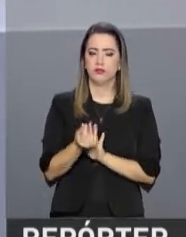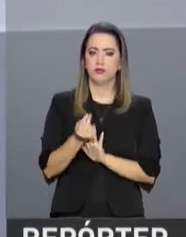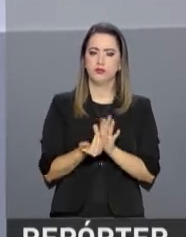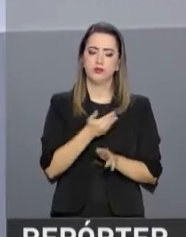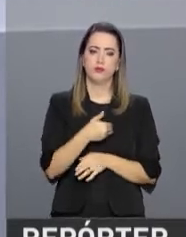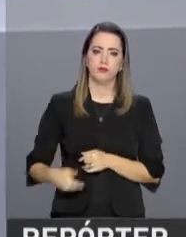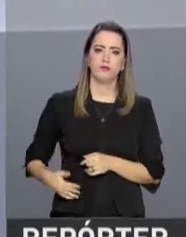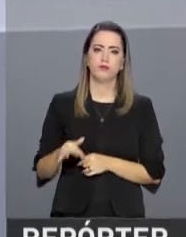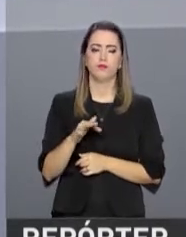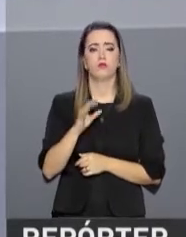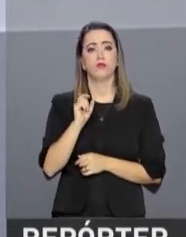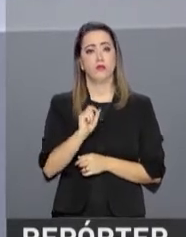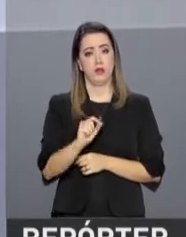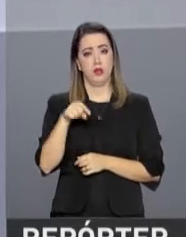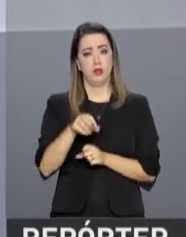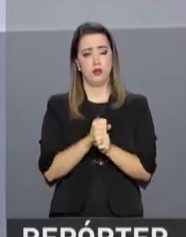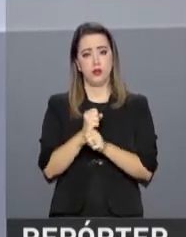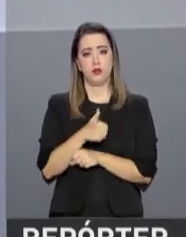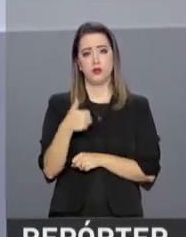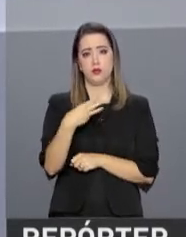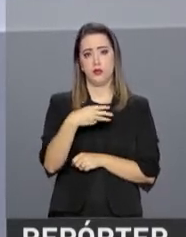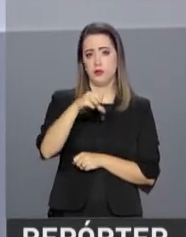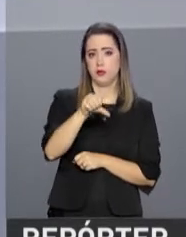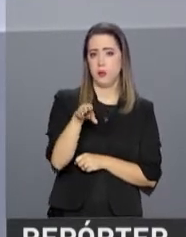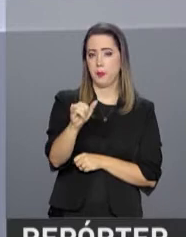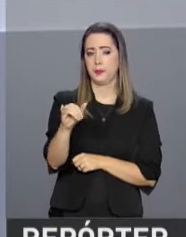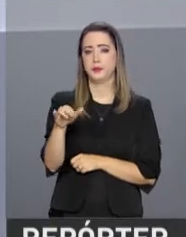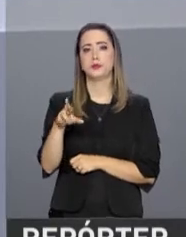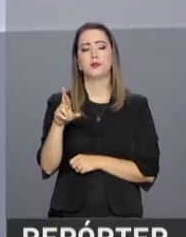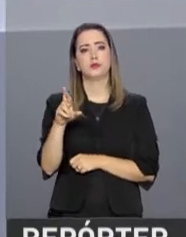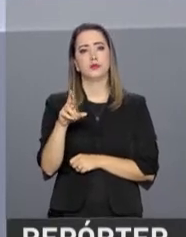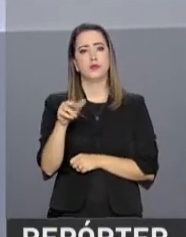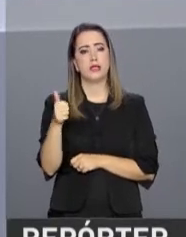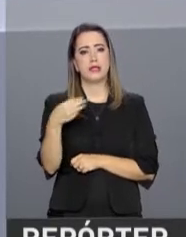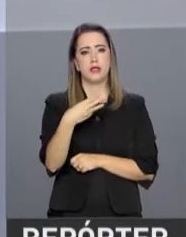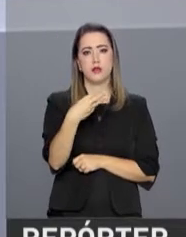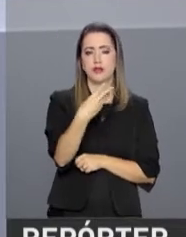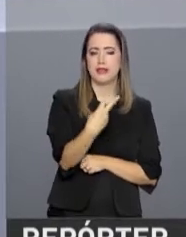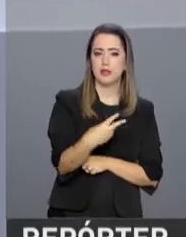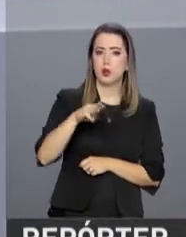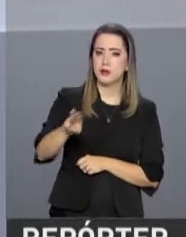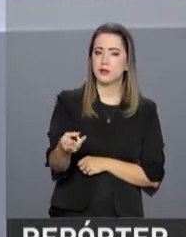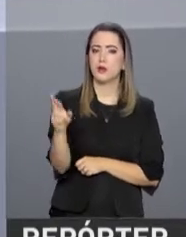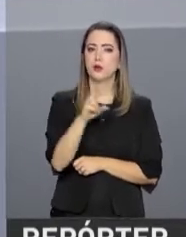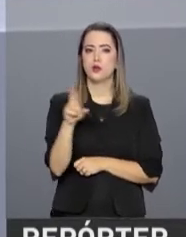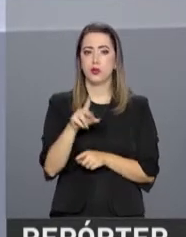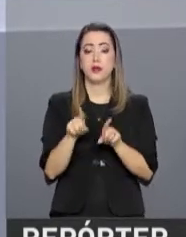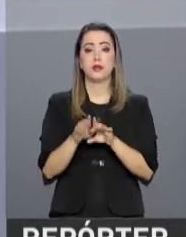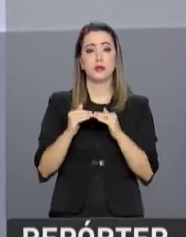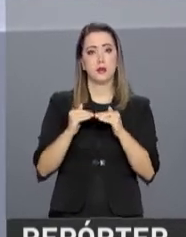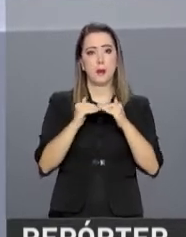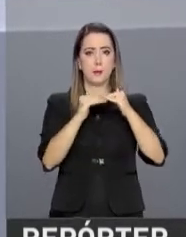das contas do governo central neste ano para 139 bilhões e 132 milhões de reais são 10 bilhões